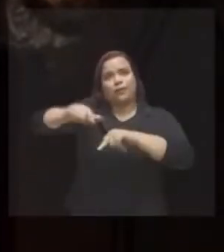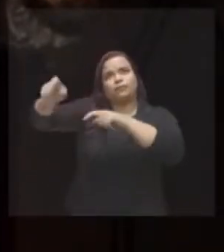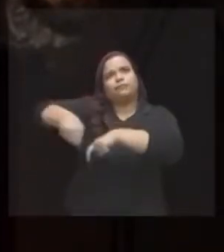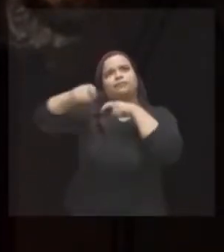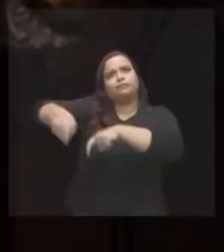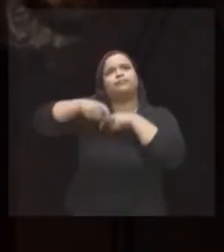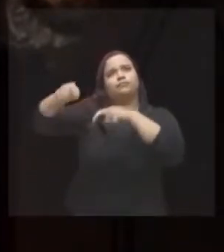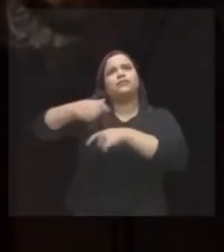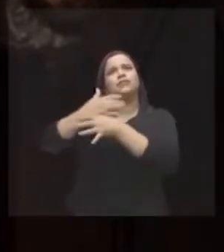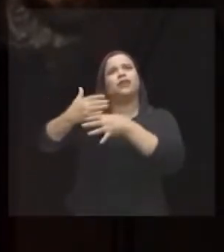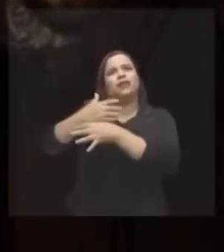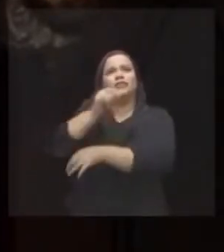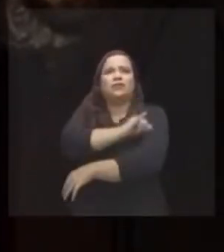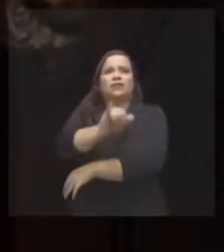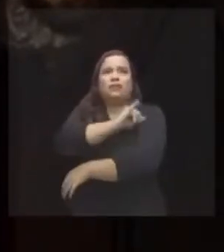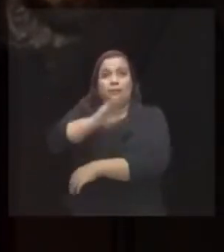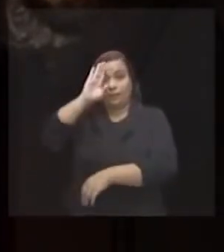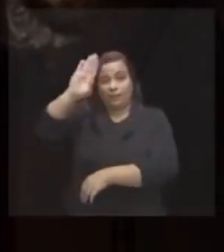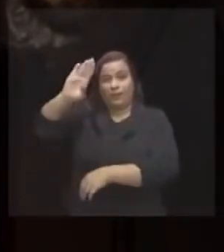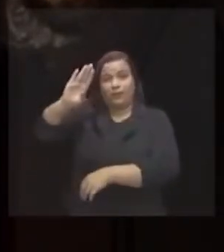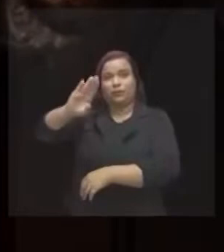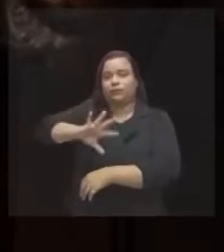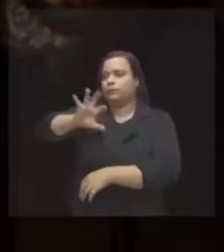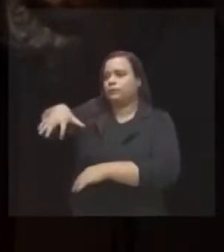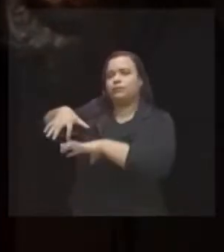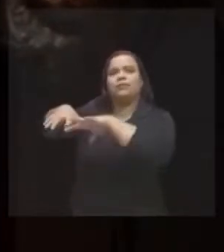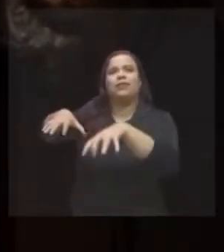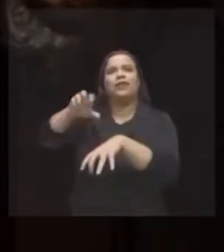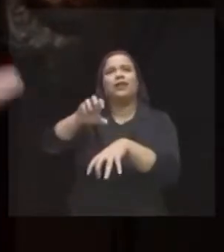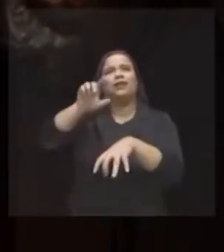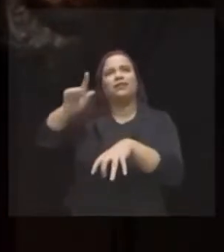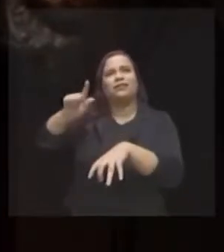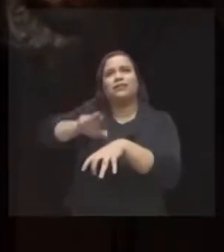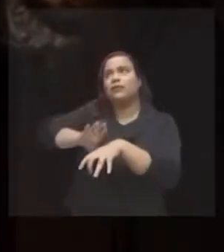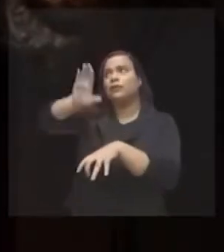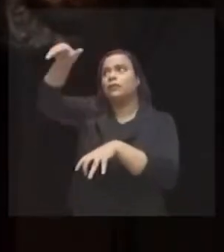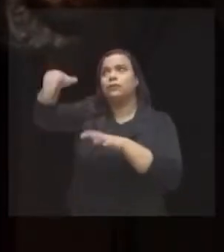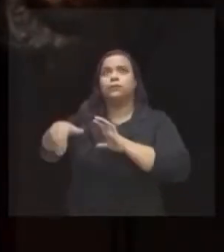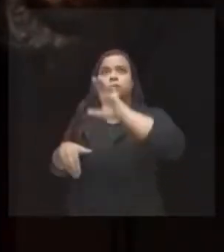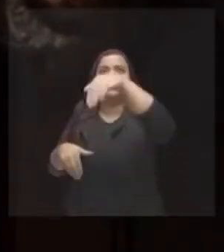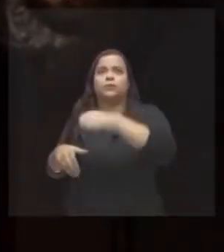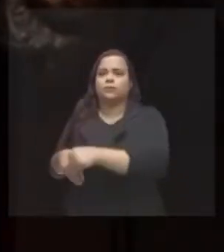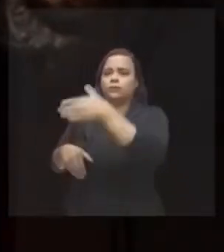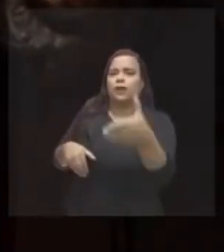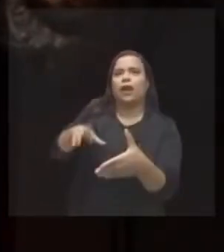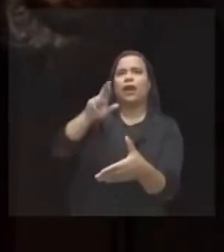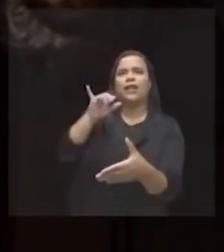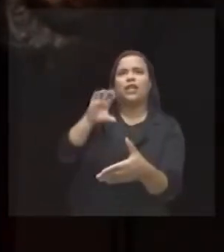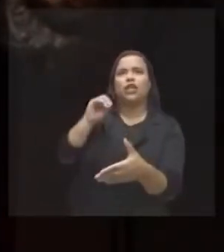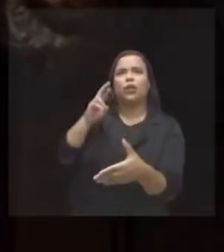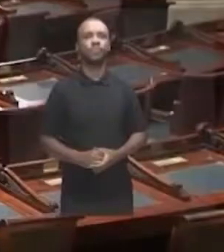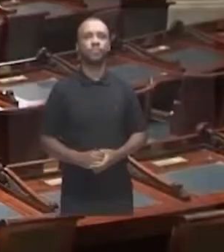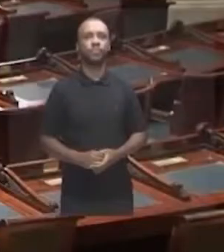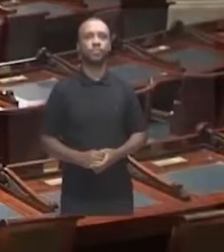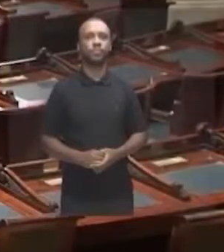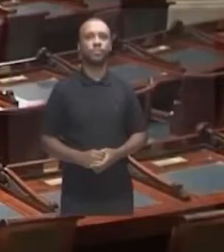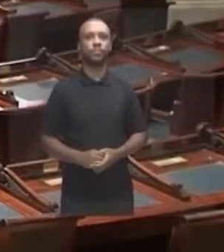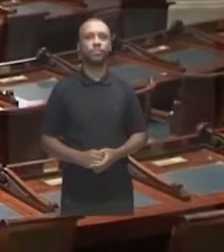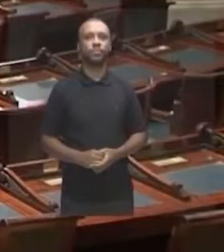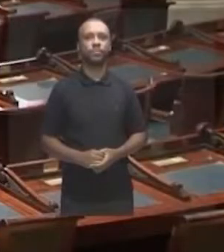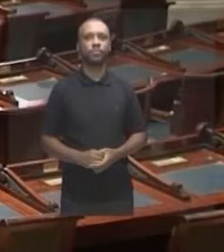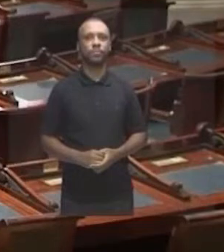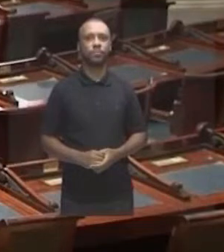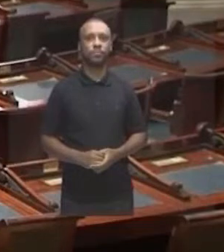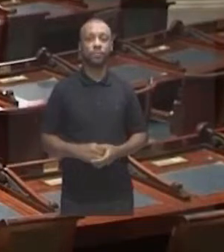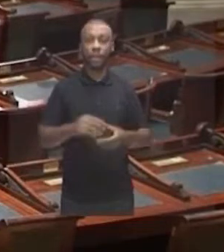na cidade, em especial modo nas duas grandes serras de Campo Grande, de um lado o Rio da Prata e de outro lado Mendanha. O projeto